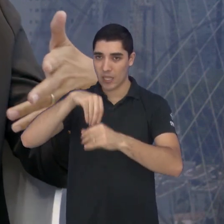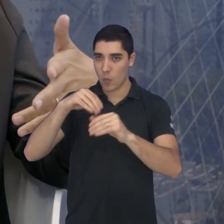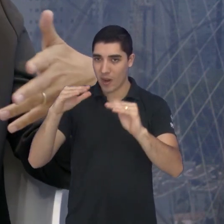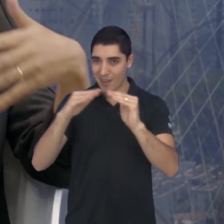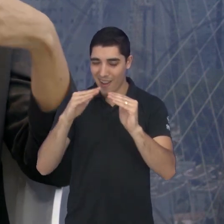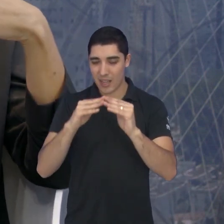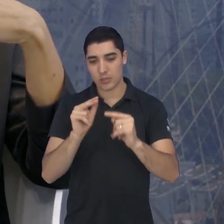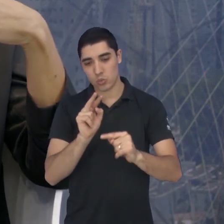da família, né? Porque